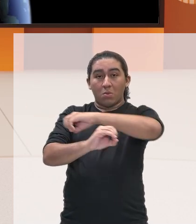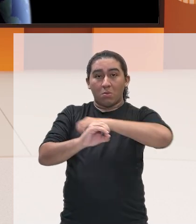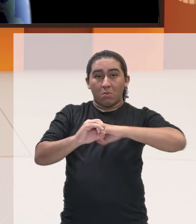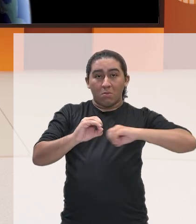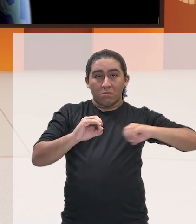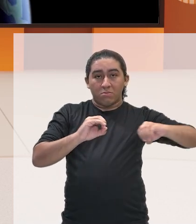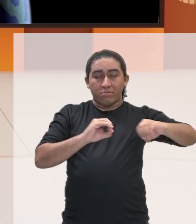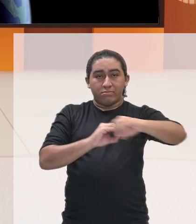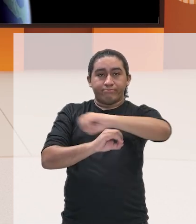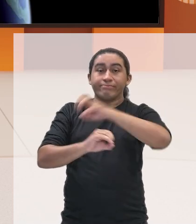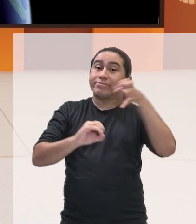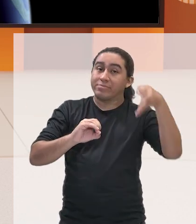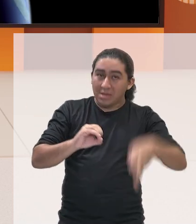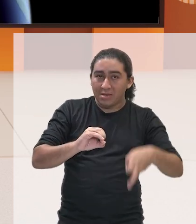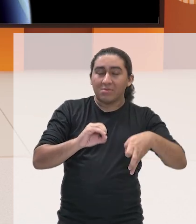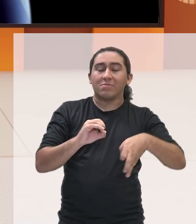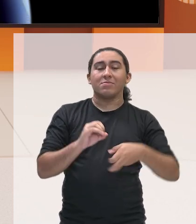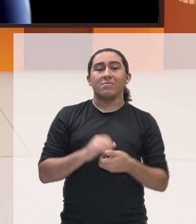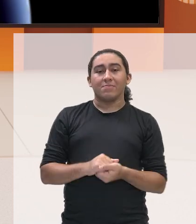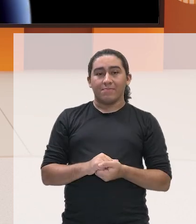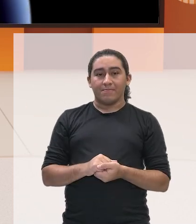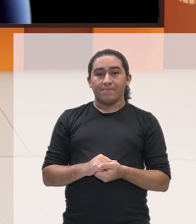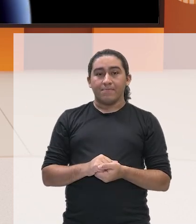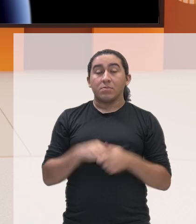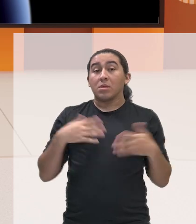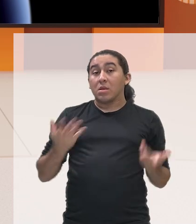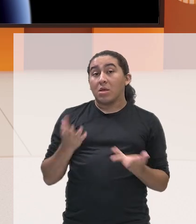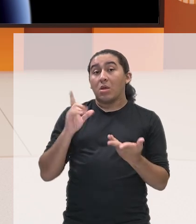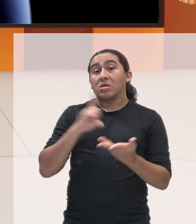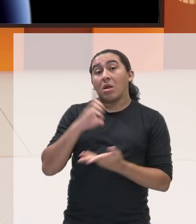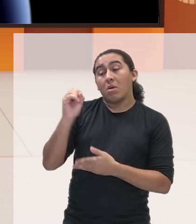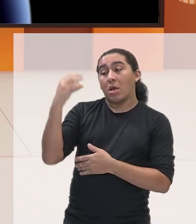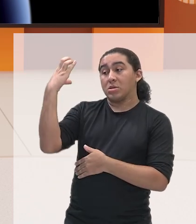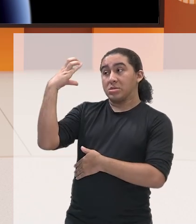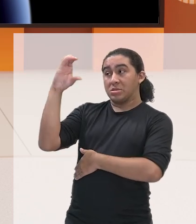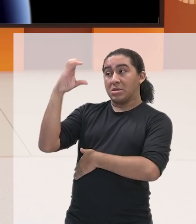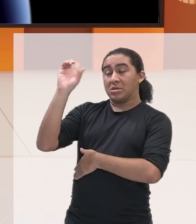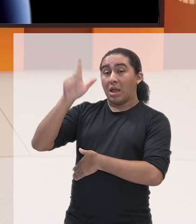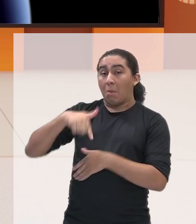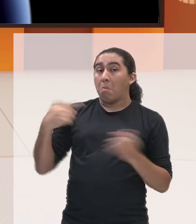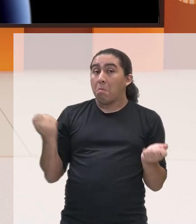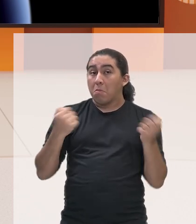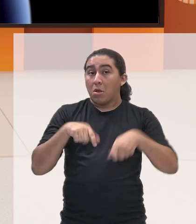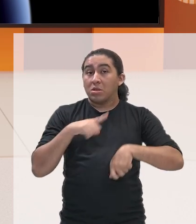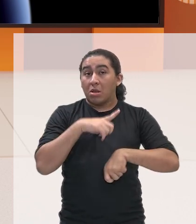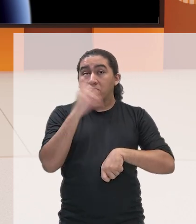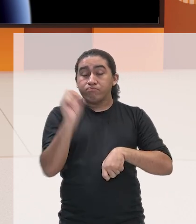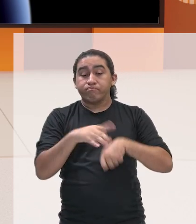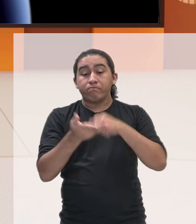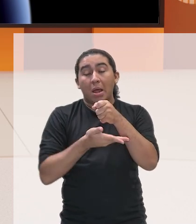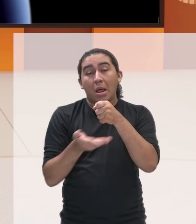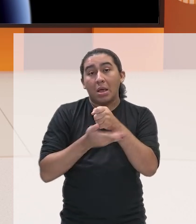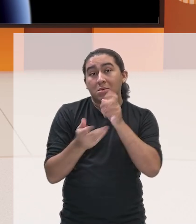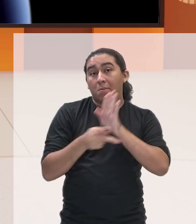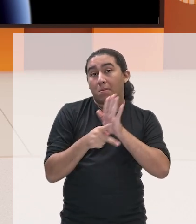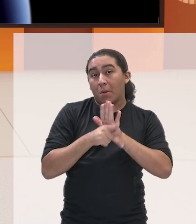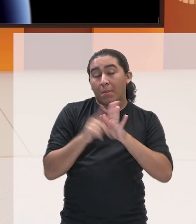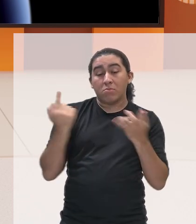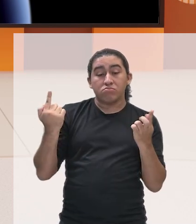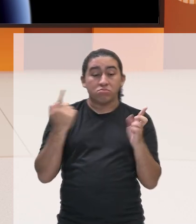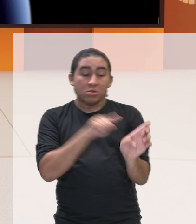Então, isso ficou muito claro. Então, desde que a ciência se tornou preponderante sobre o senso